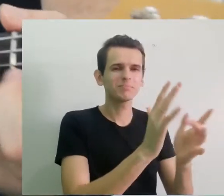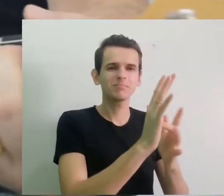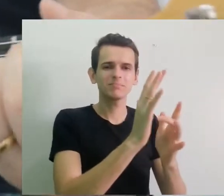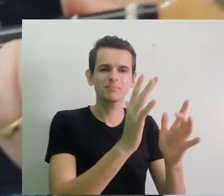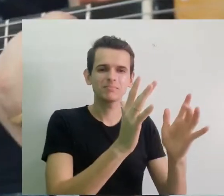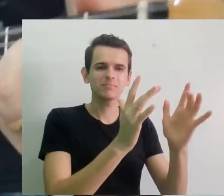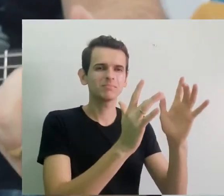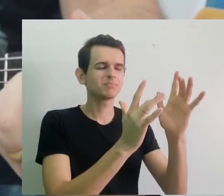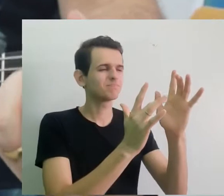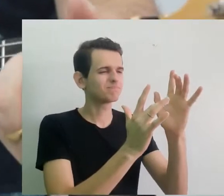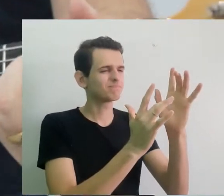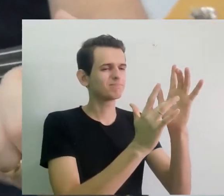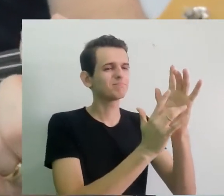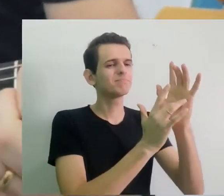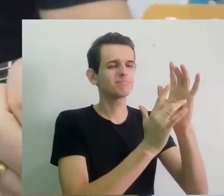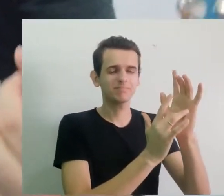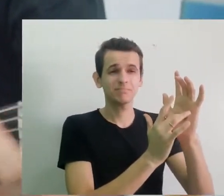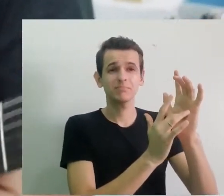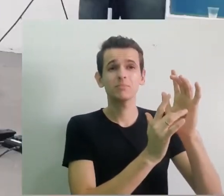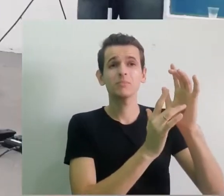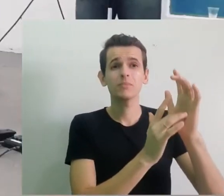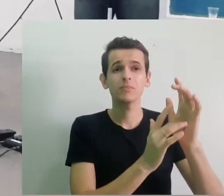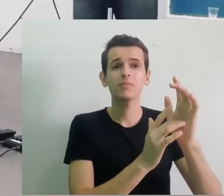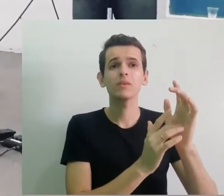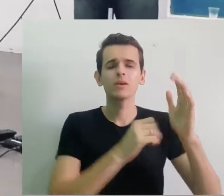teu amor.